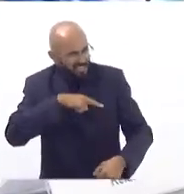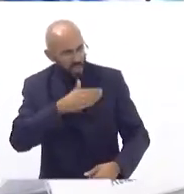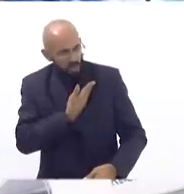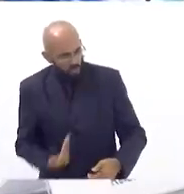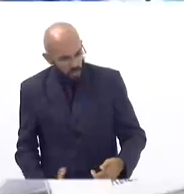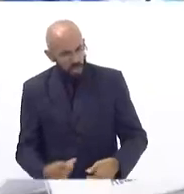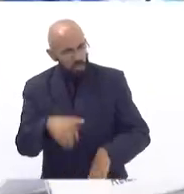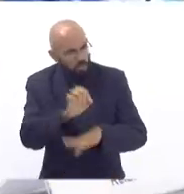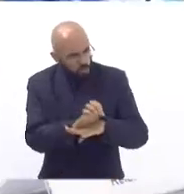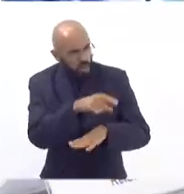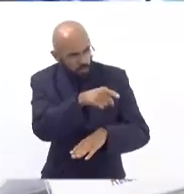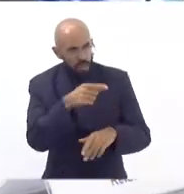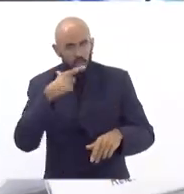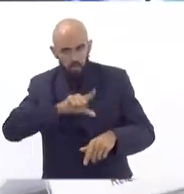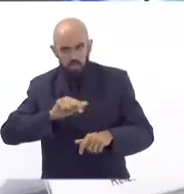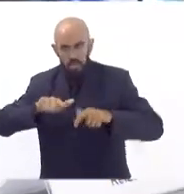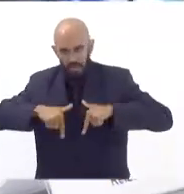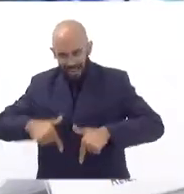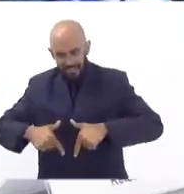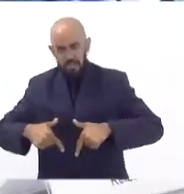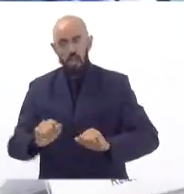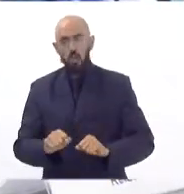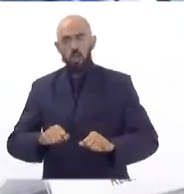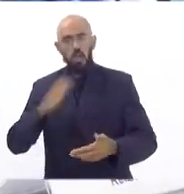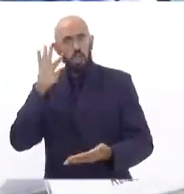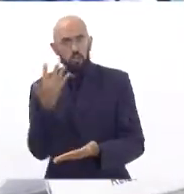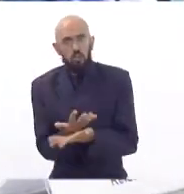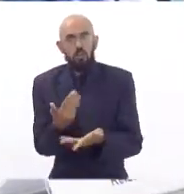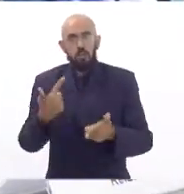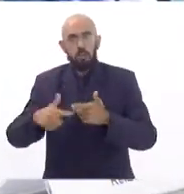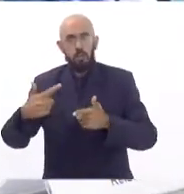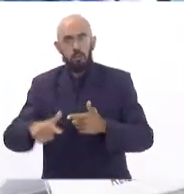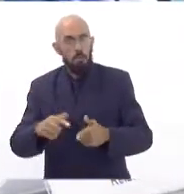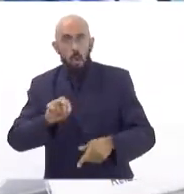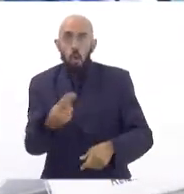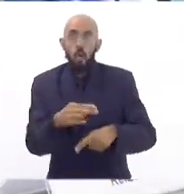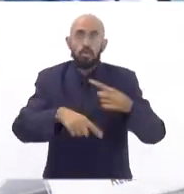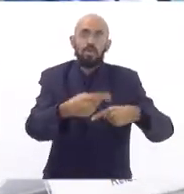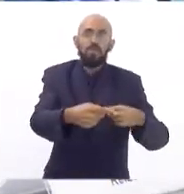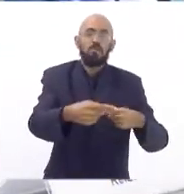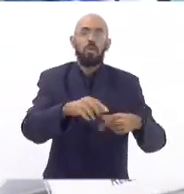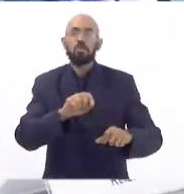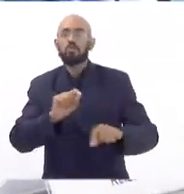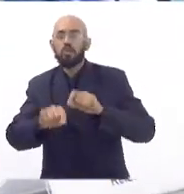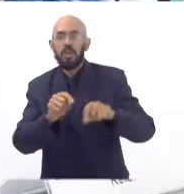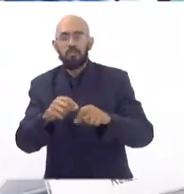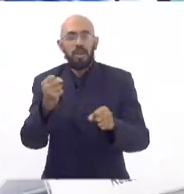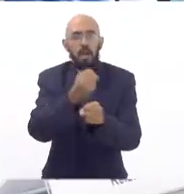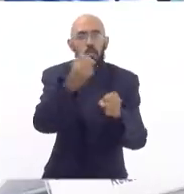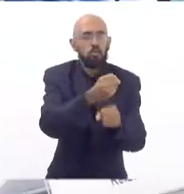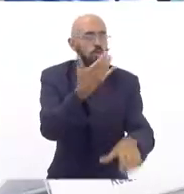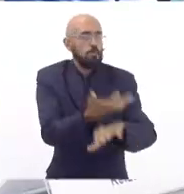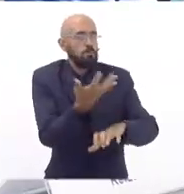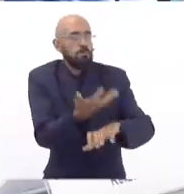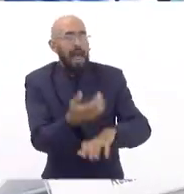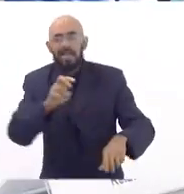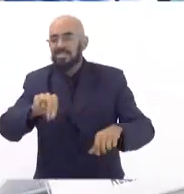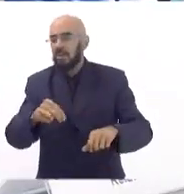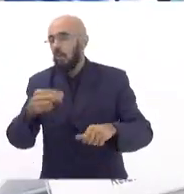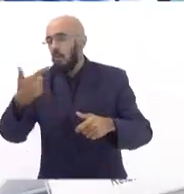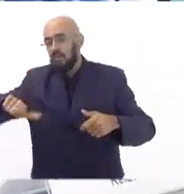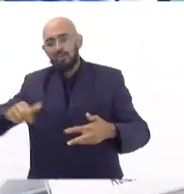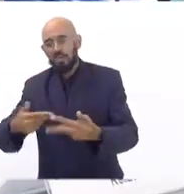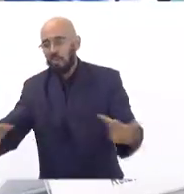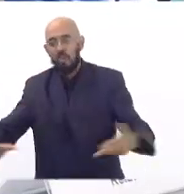para que ele possa botar a mão em cima desse problema para resolver que são daqui a pouco vai tá curtindo pracinha vai estar construindo não sei o que lá